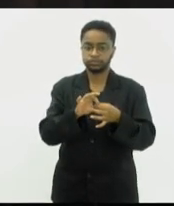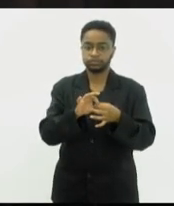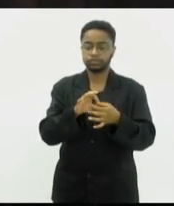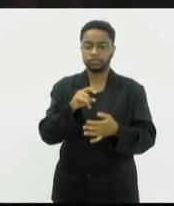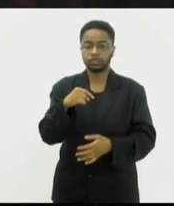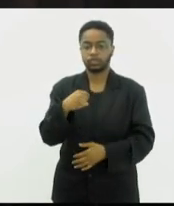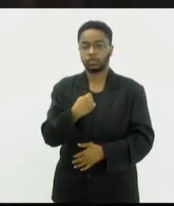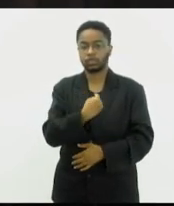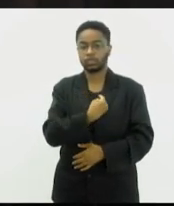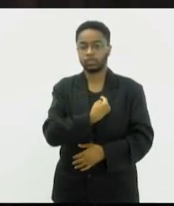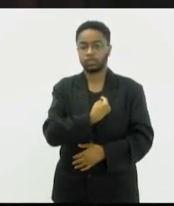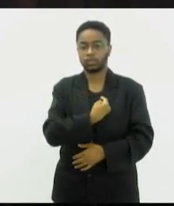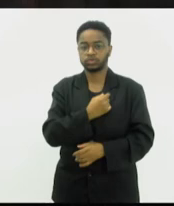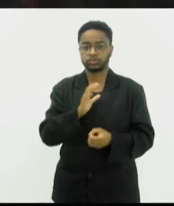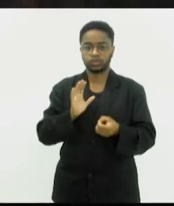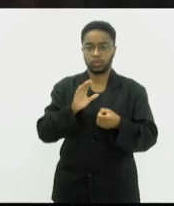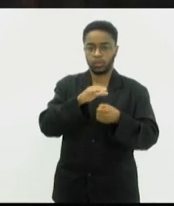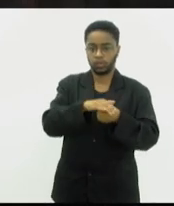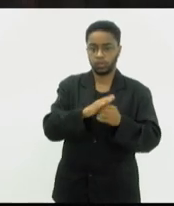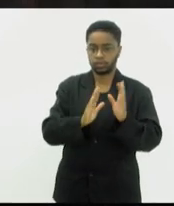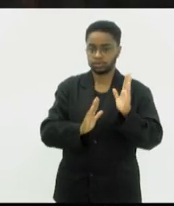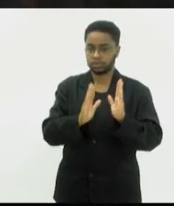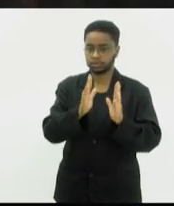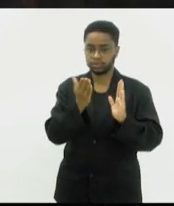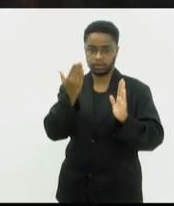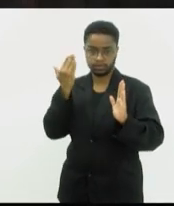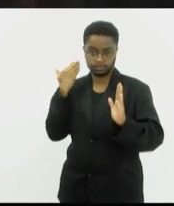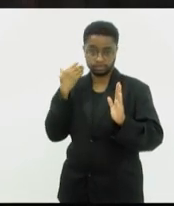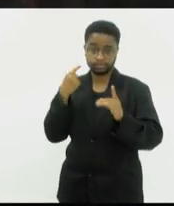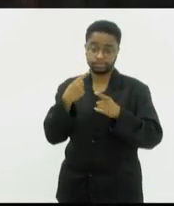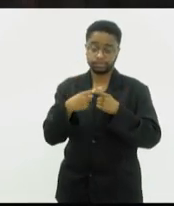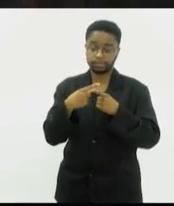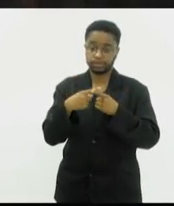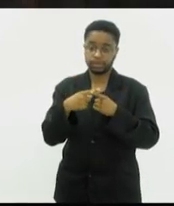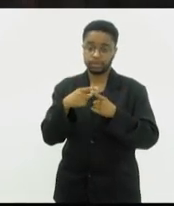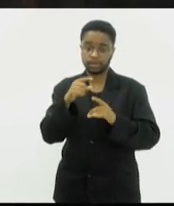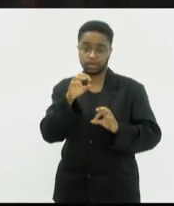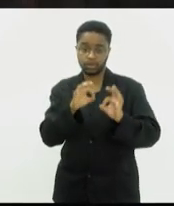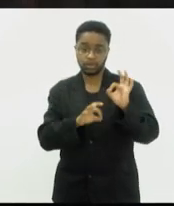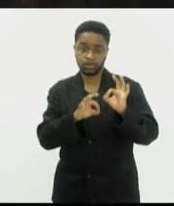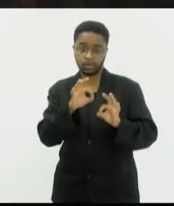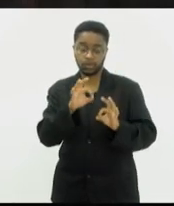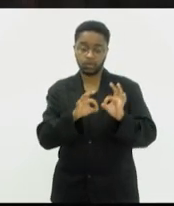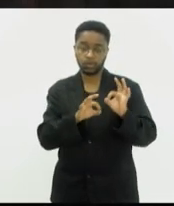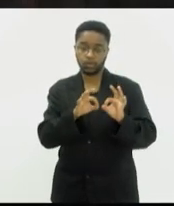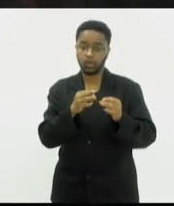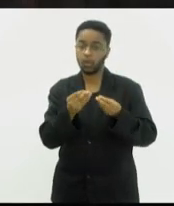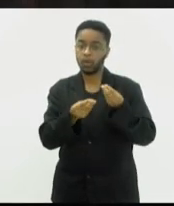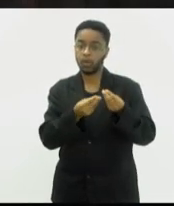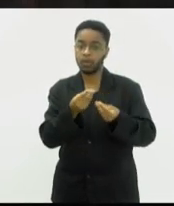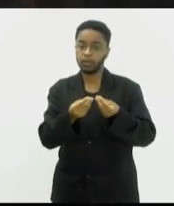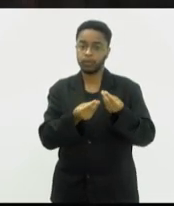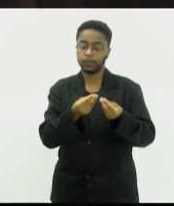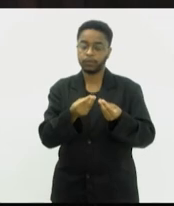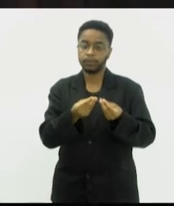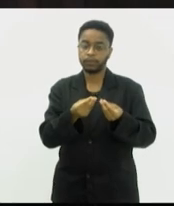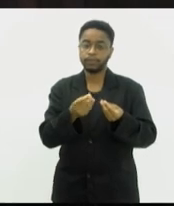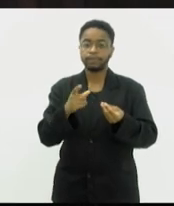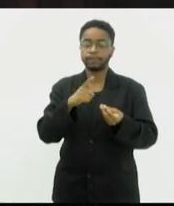nossa colonização, que se fundamente essa